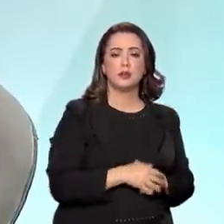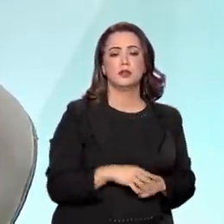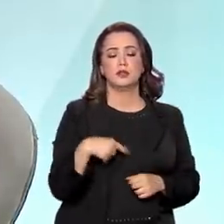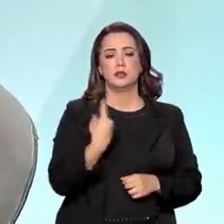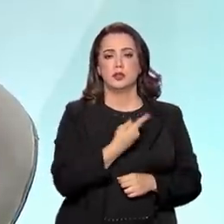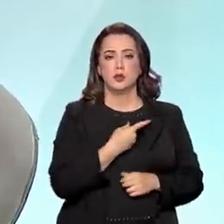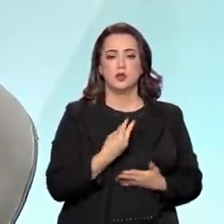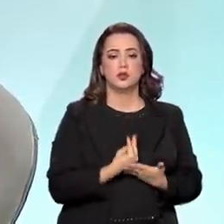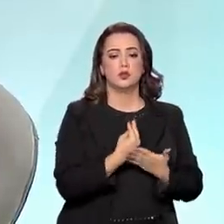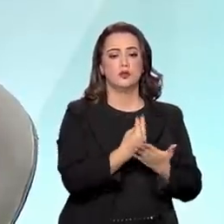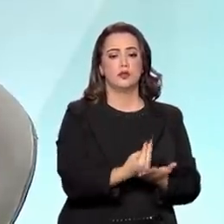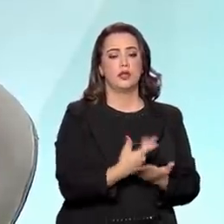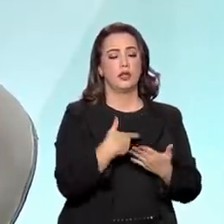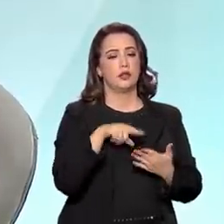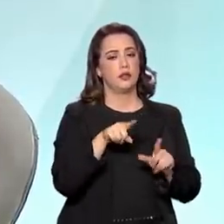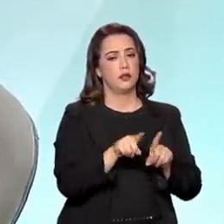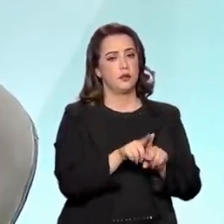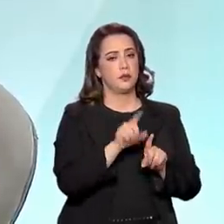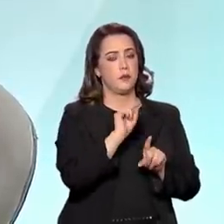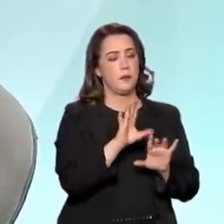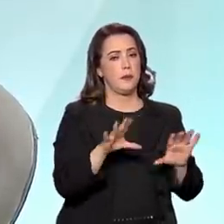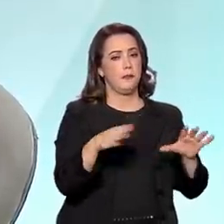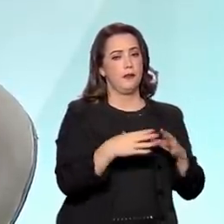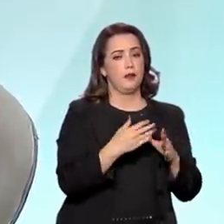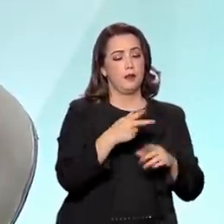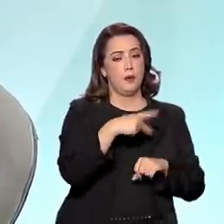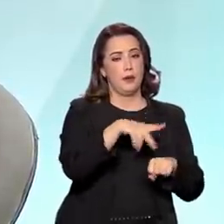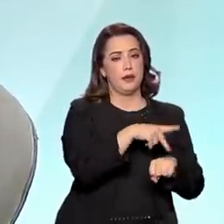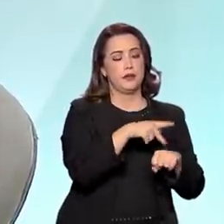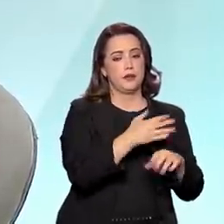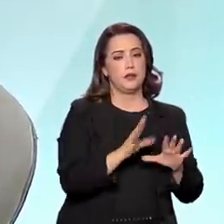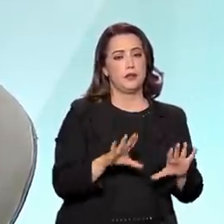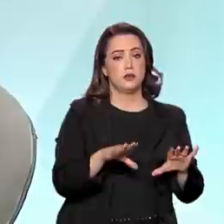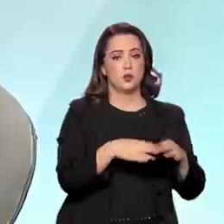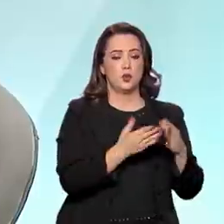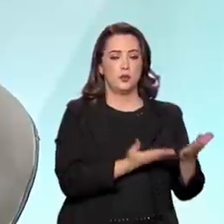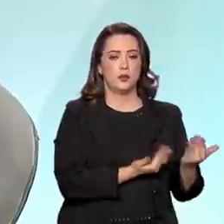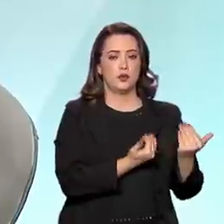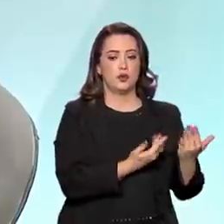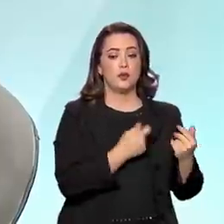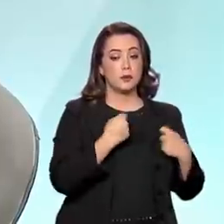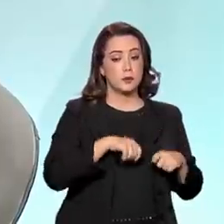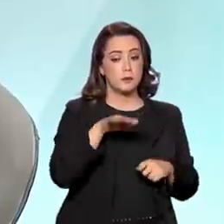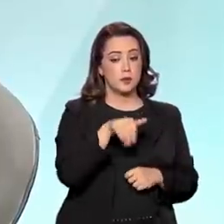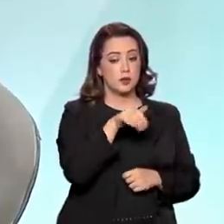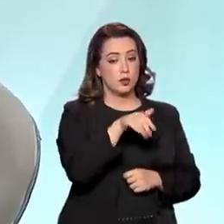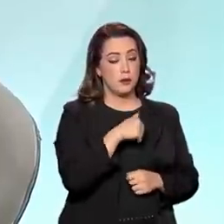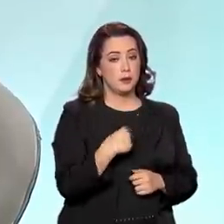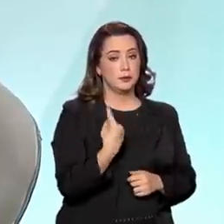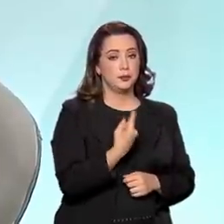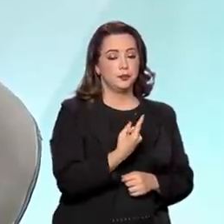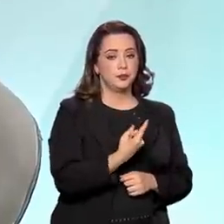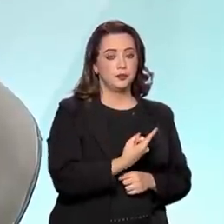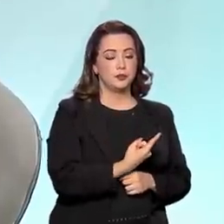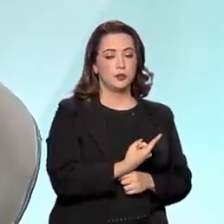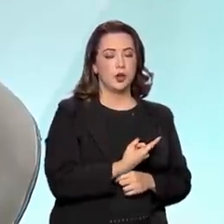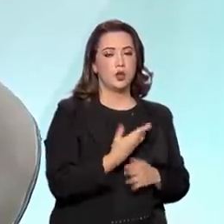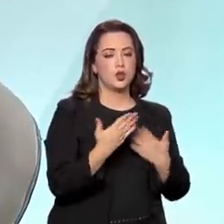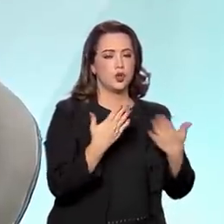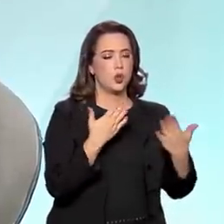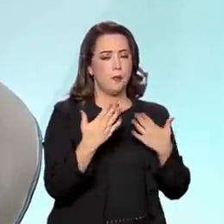então todo ano é que coloca à disposição da Pátria é esse jovens que podem ser convocados então a gente